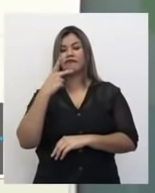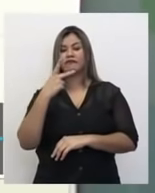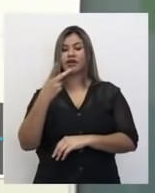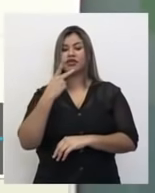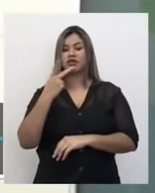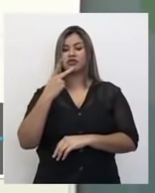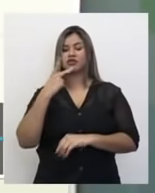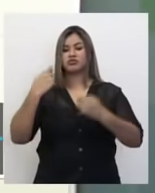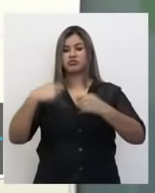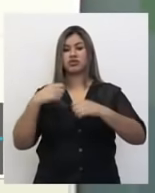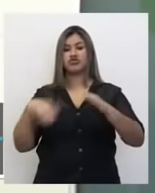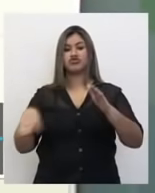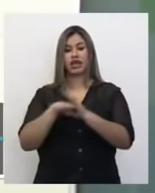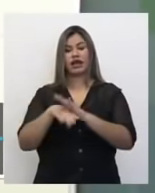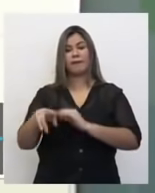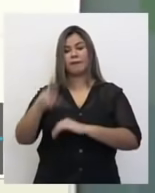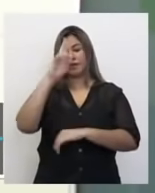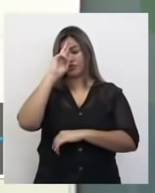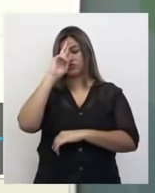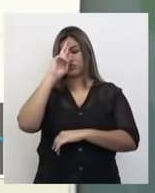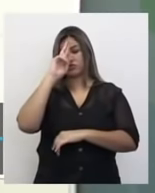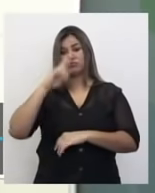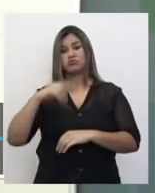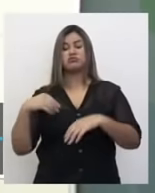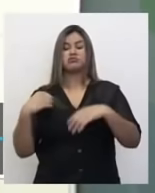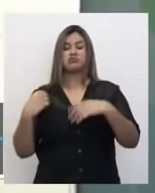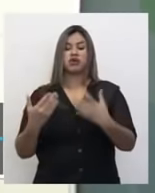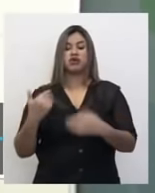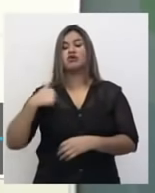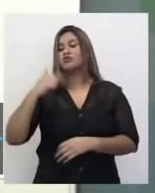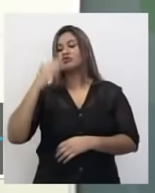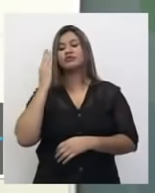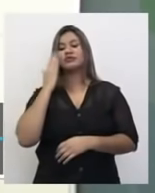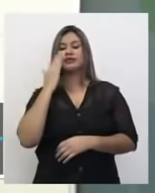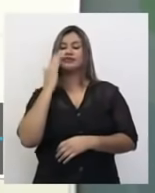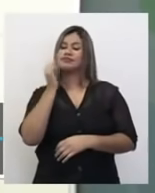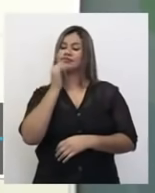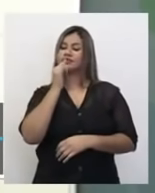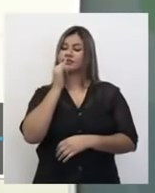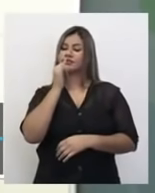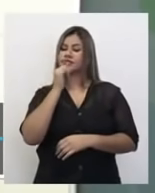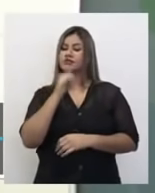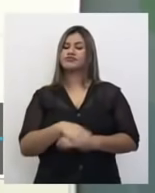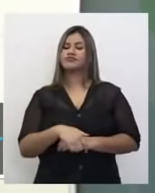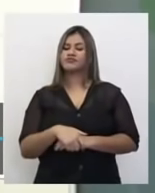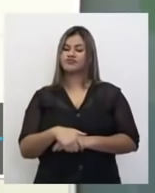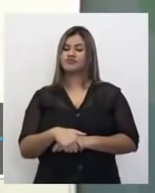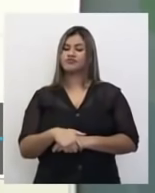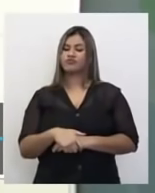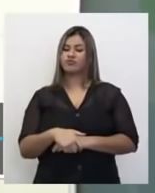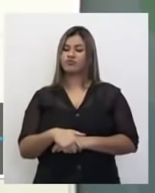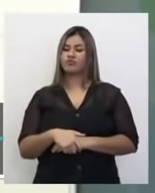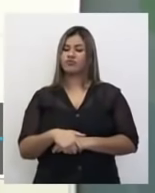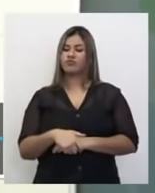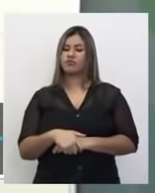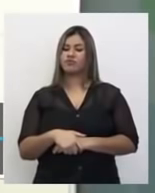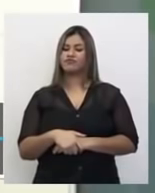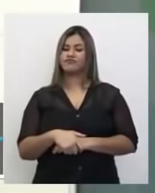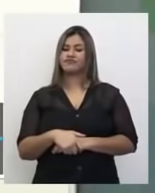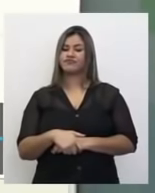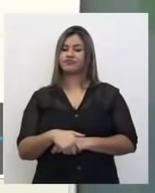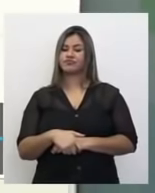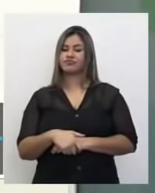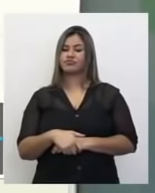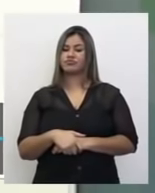chegar ao meio-dia, tá? Então, eu sei, por exemplo, e eu vou usar esse mesmo negócio por só pra gente não